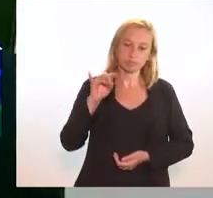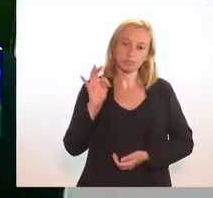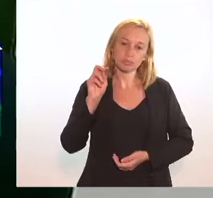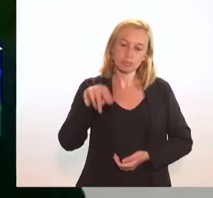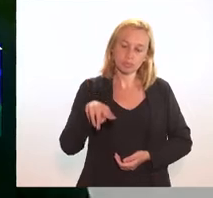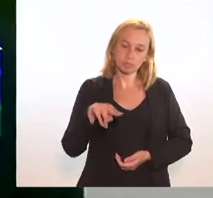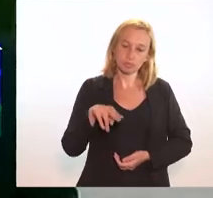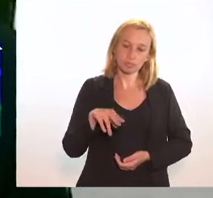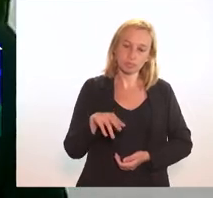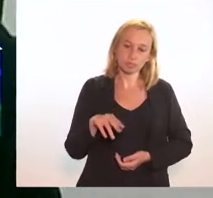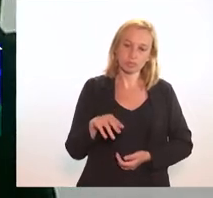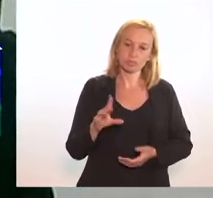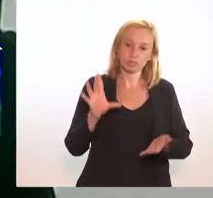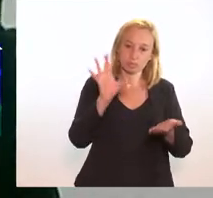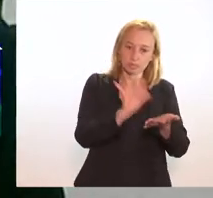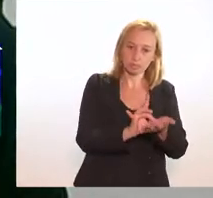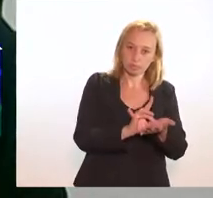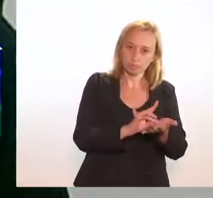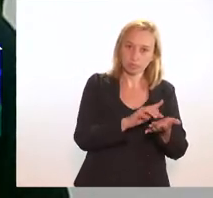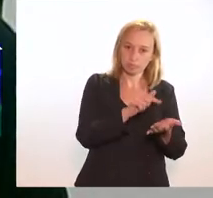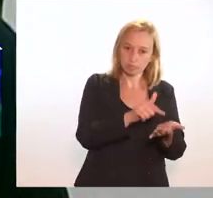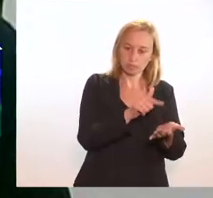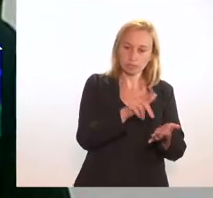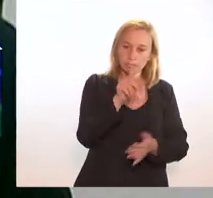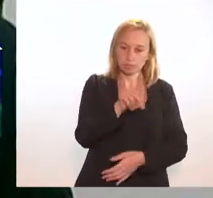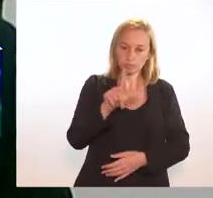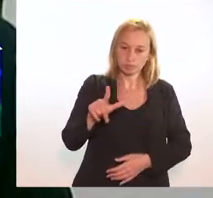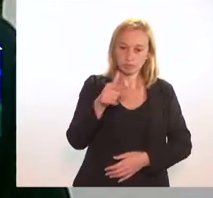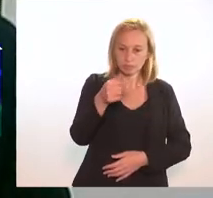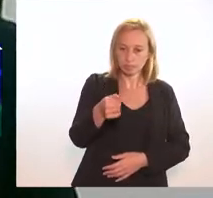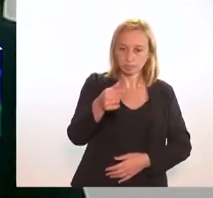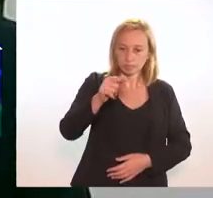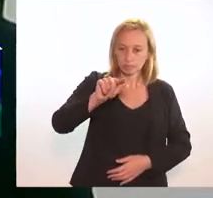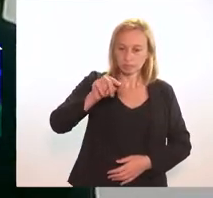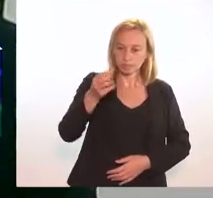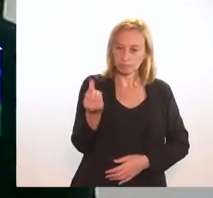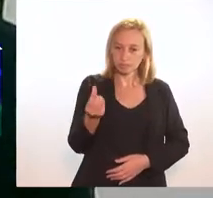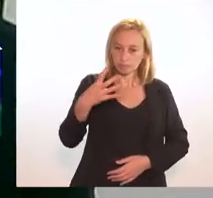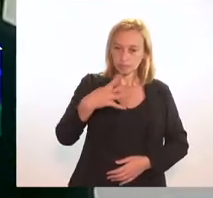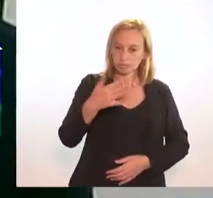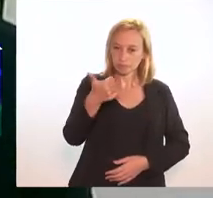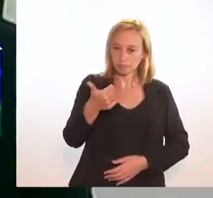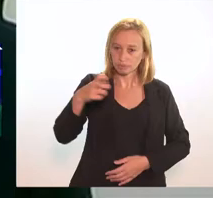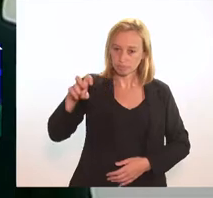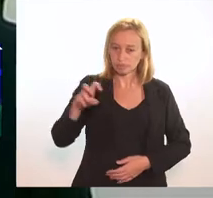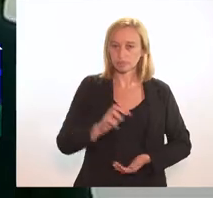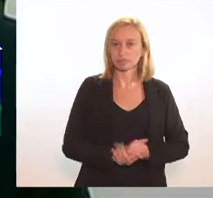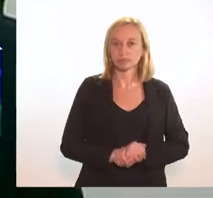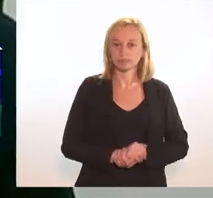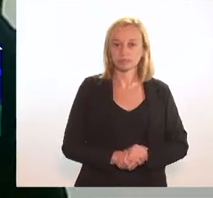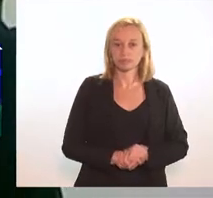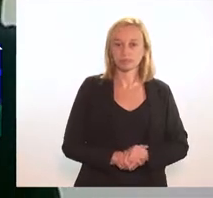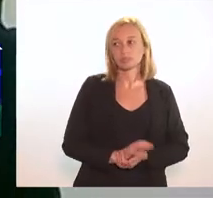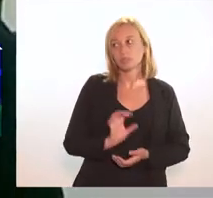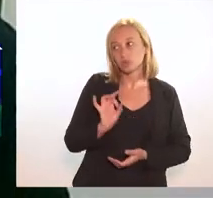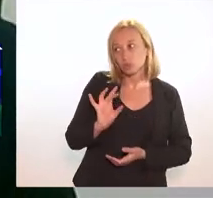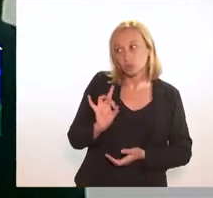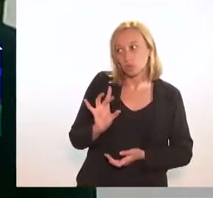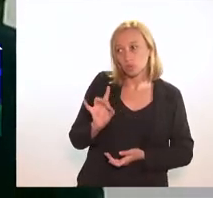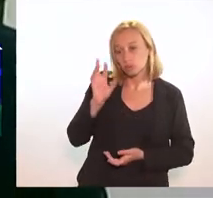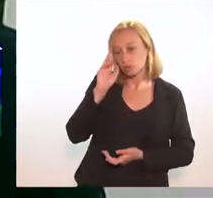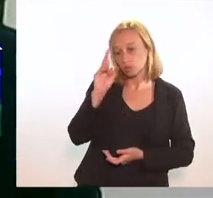o parecer é pela anexação ao PL 764 de 2015. A não ser que Vossa